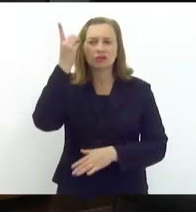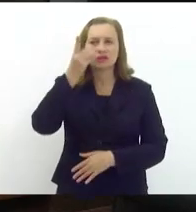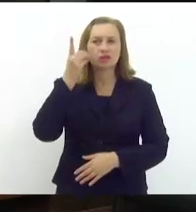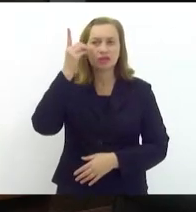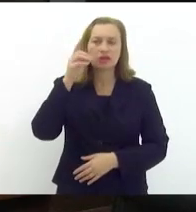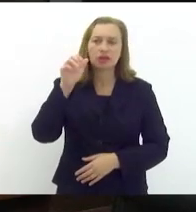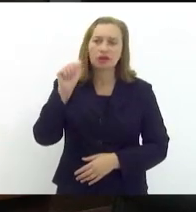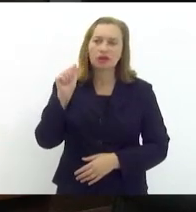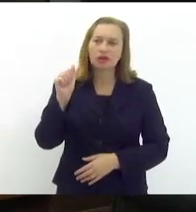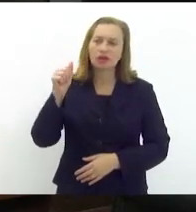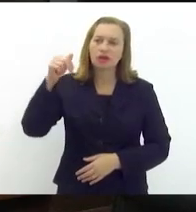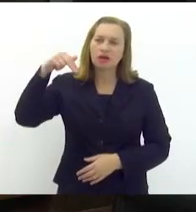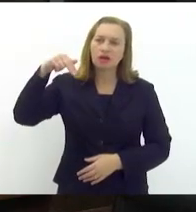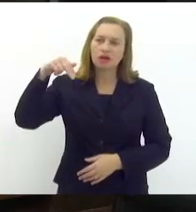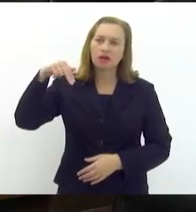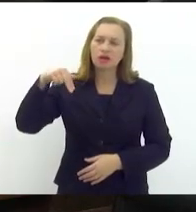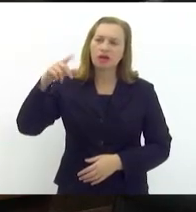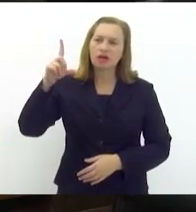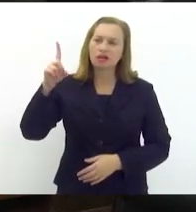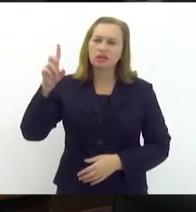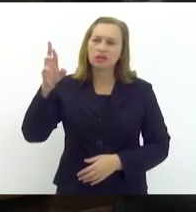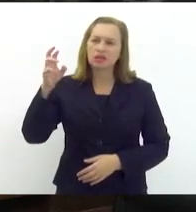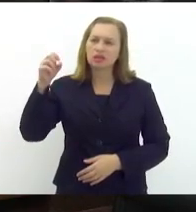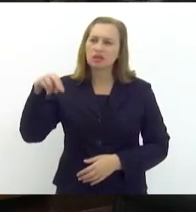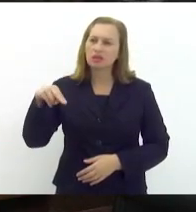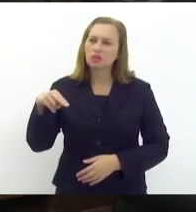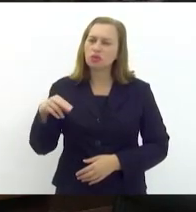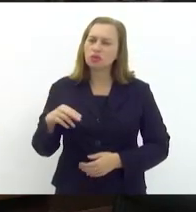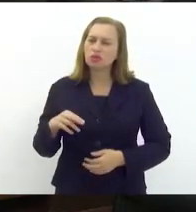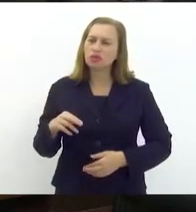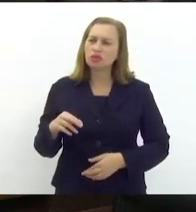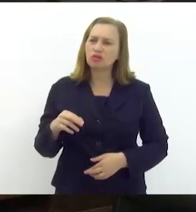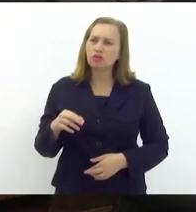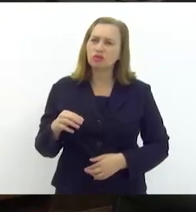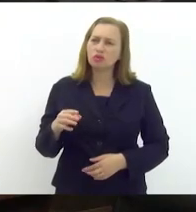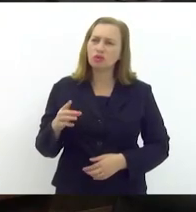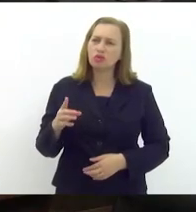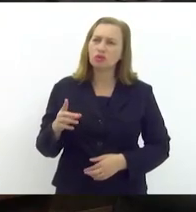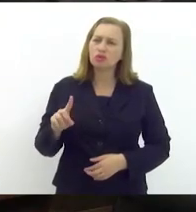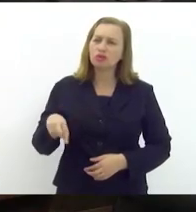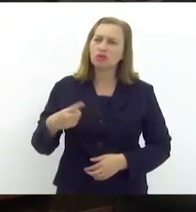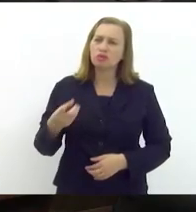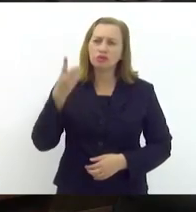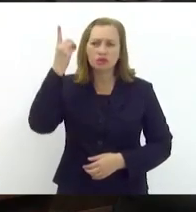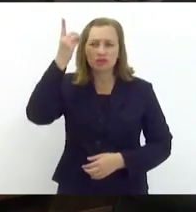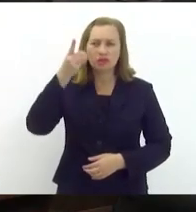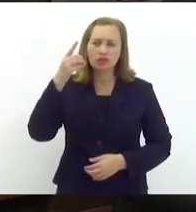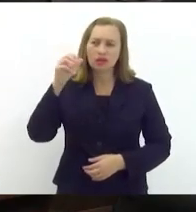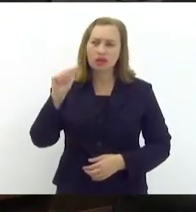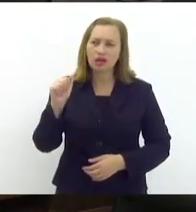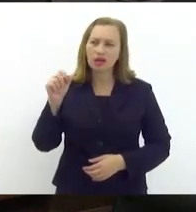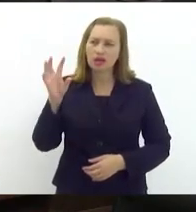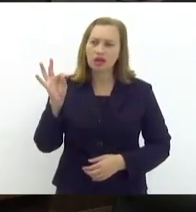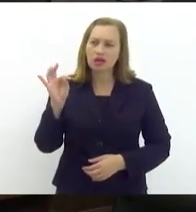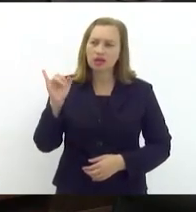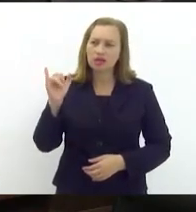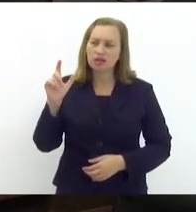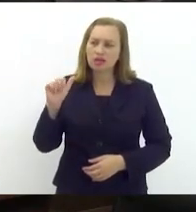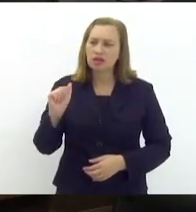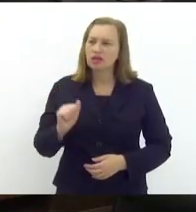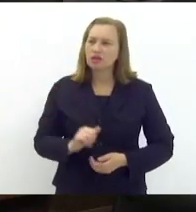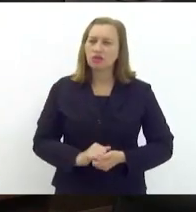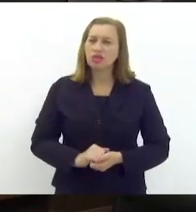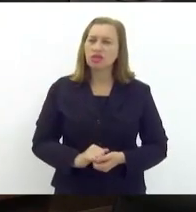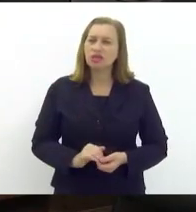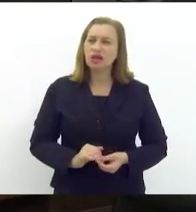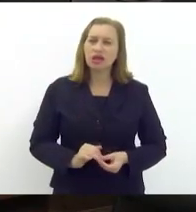Anderson Moraes logo em seguida Anderson Moraes é uma cena a gente tinha pedido